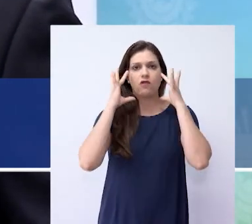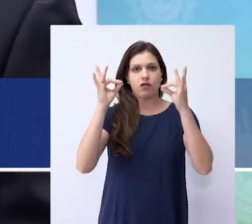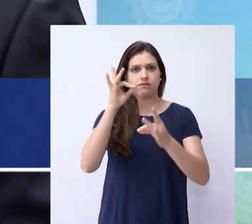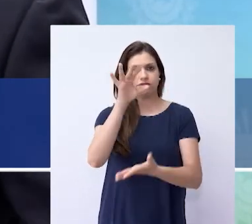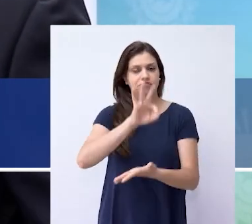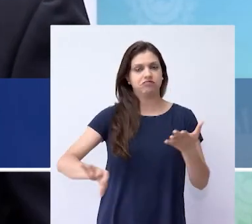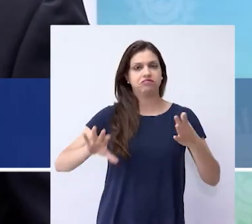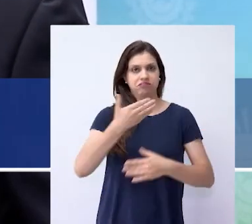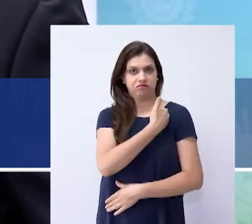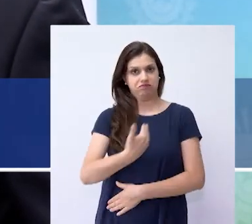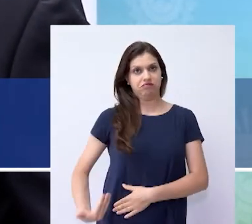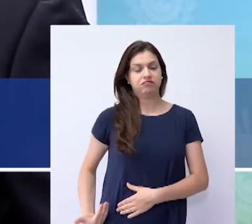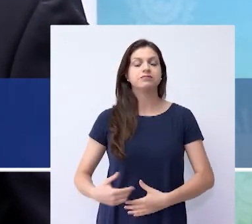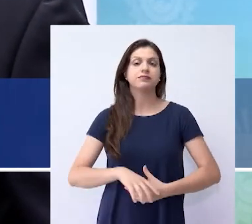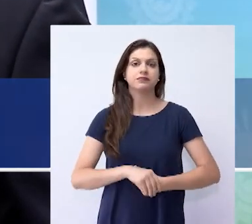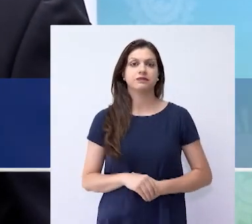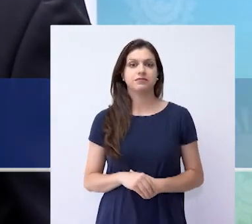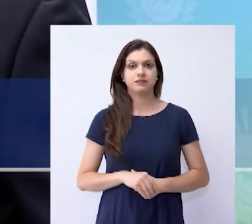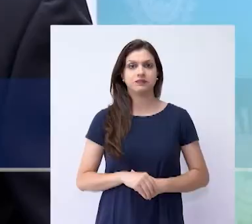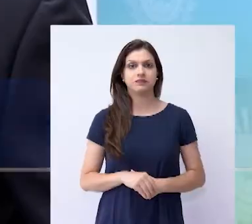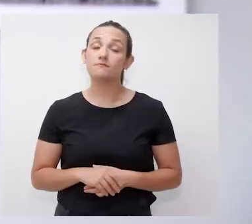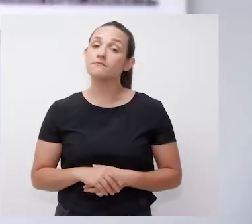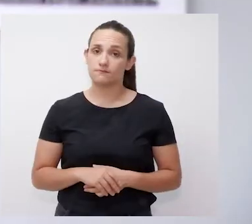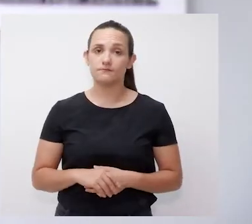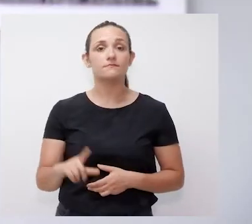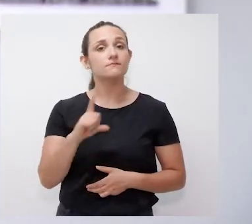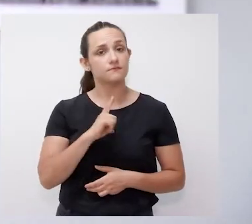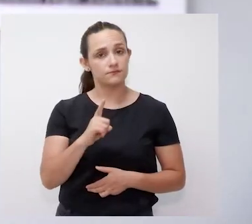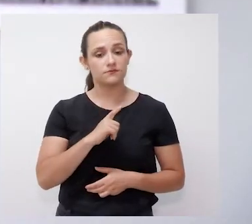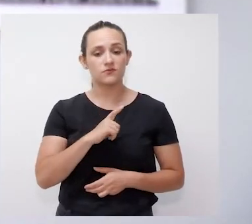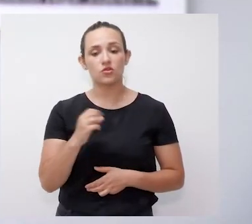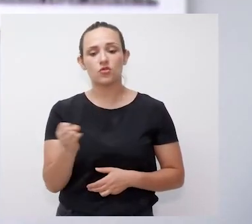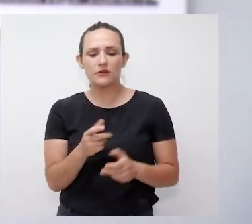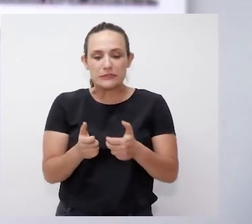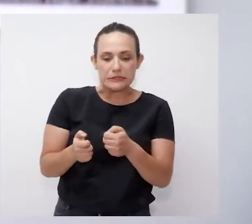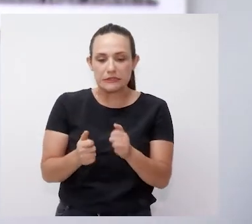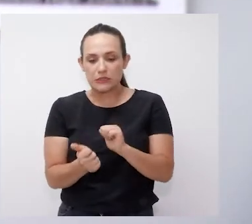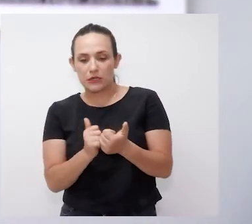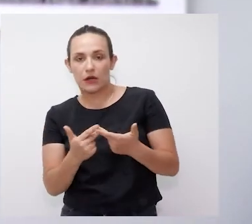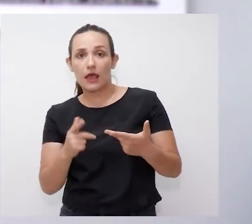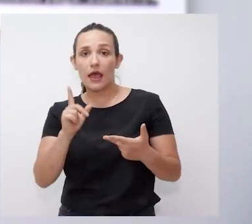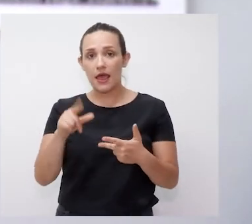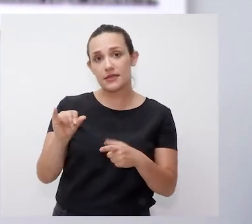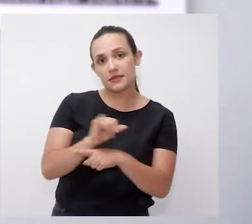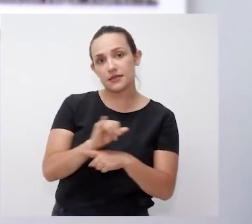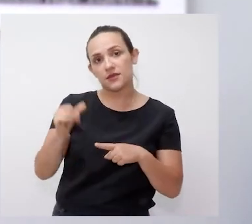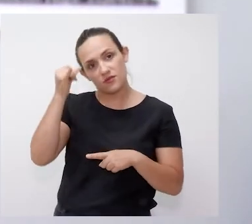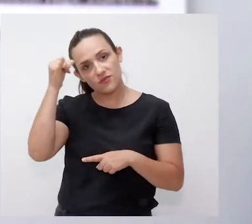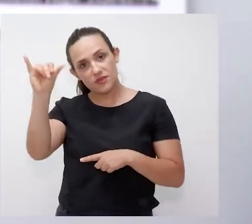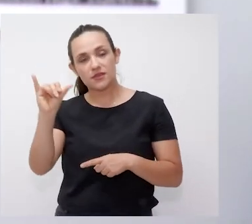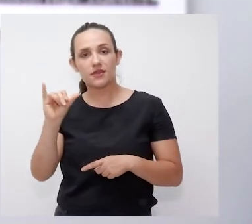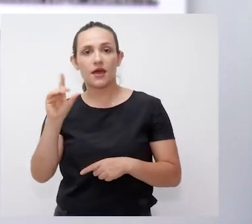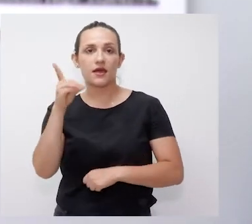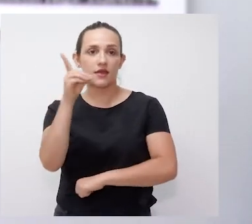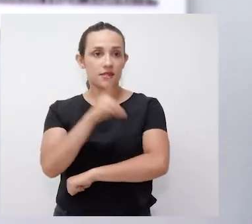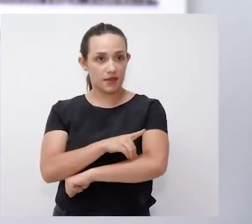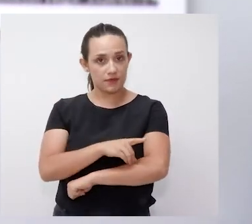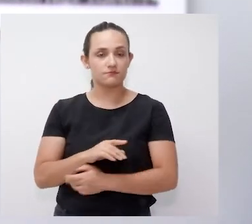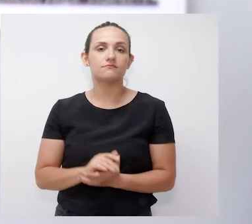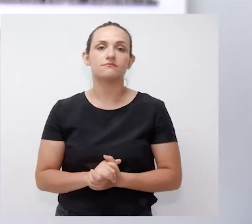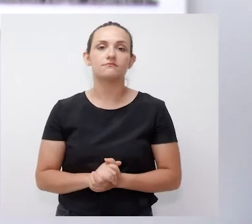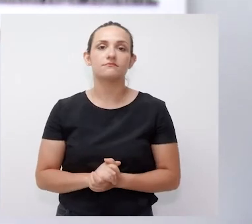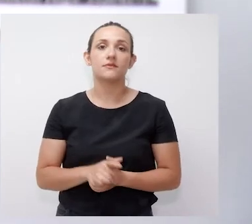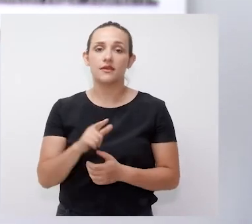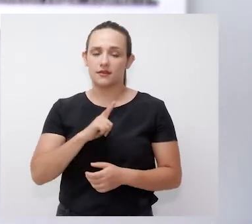prioritário. O texto agora segue para a sanção do governador. O lançamento de um jogo marcou mais uma ação de prevenção à dengue.